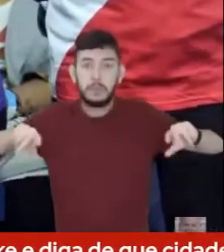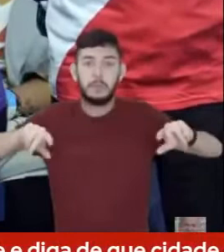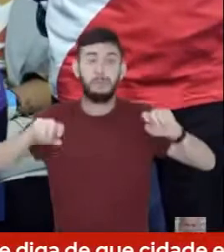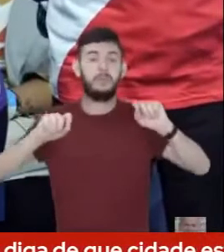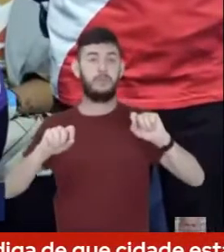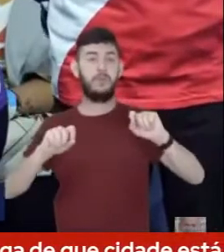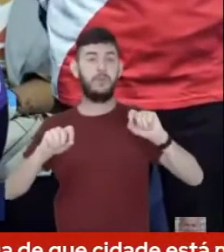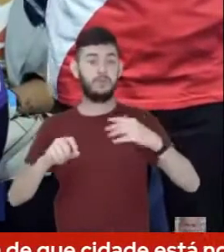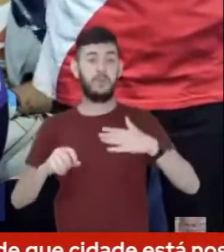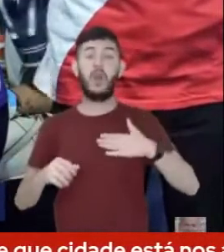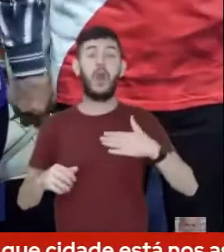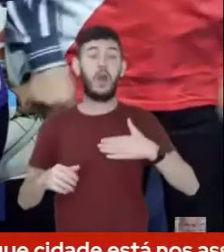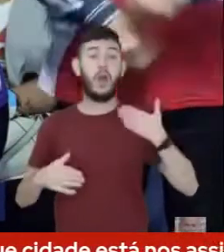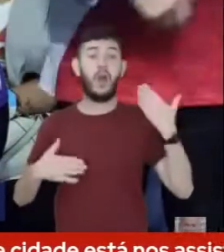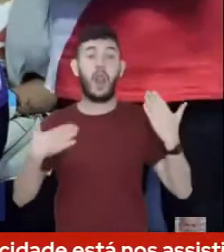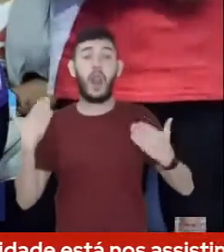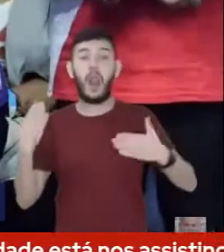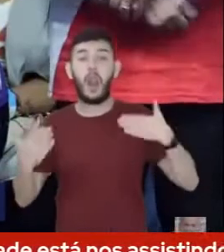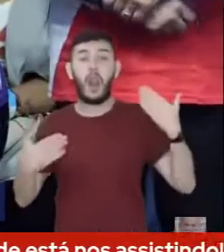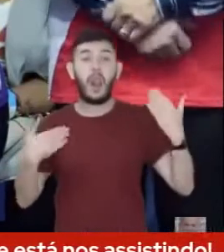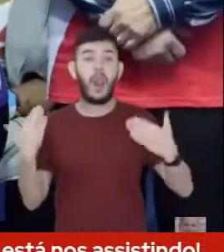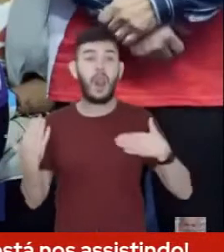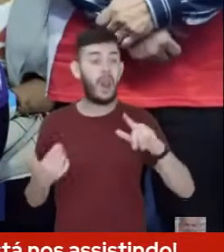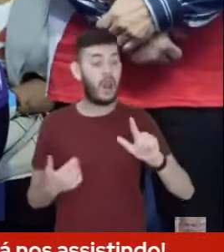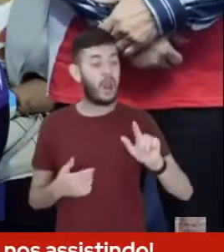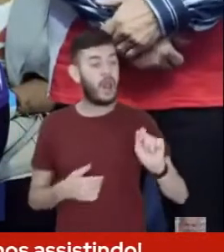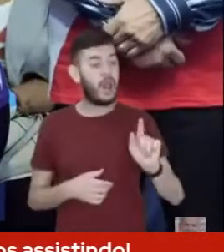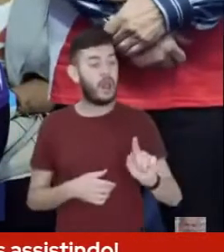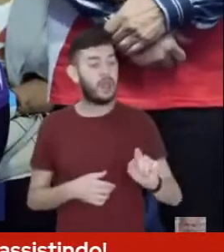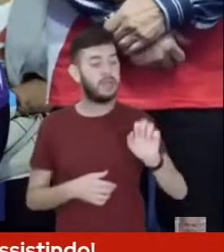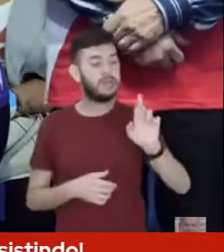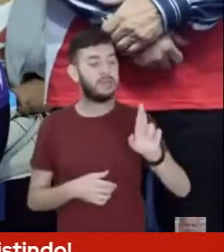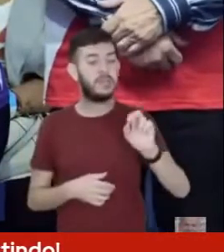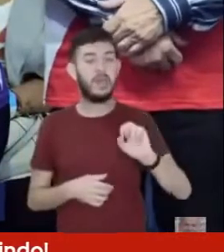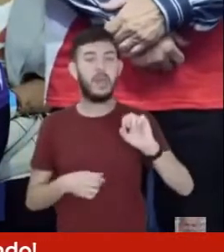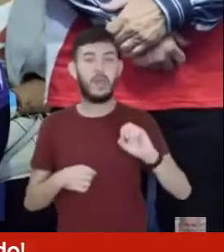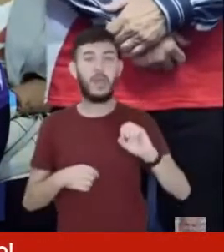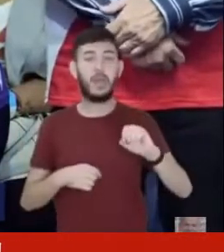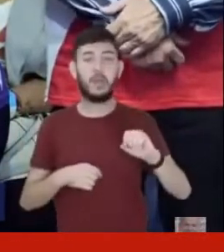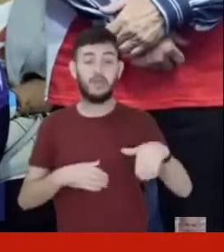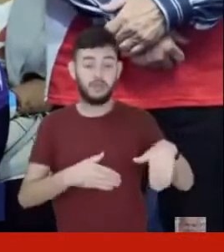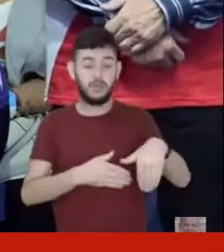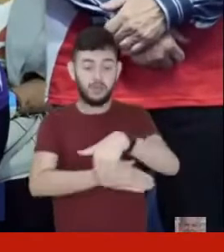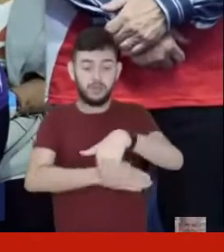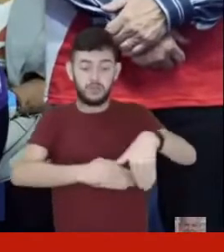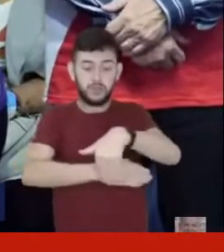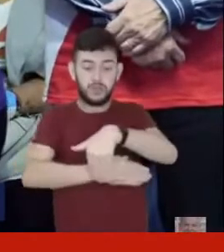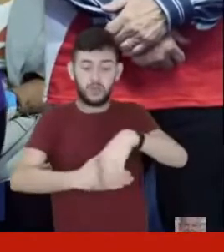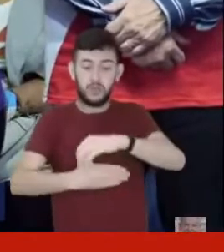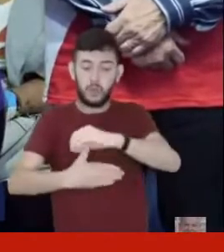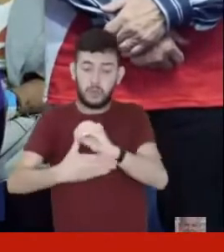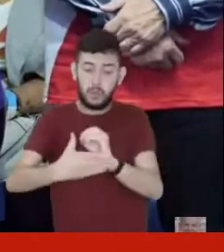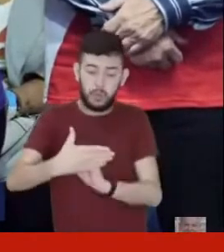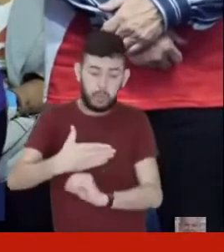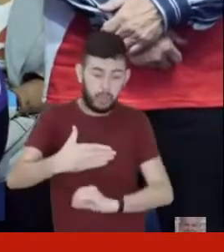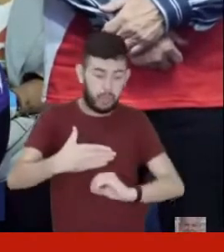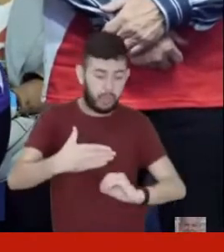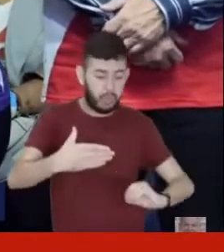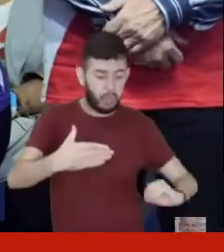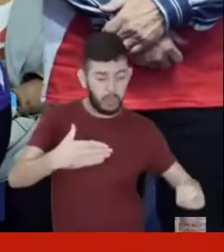chega à porta às pessoas, principalmente aquelas menos